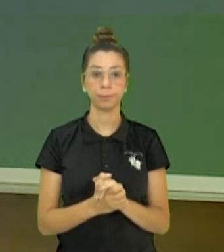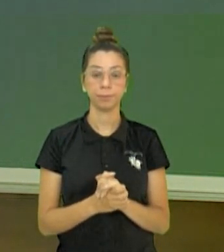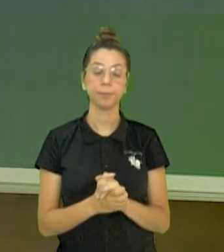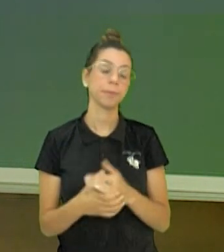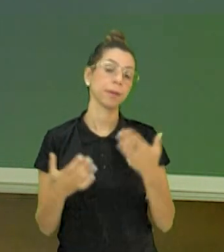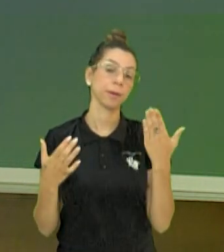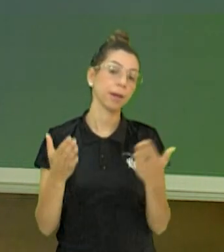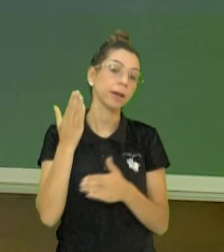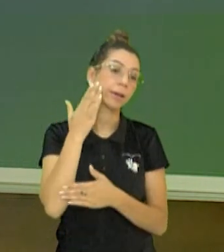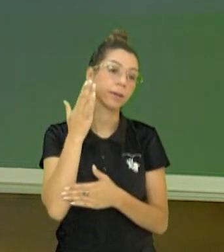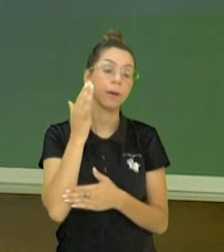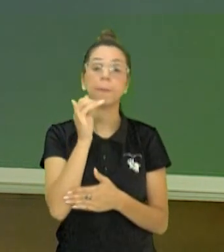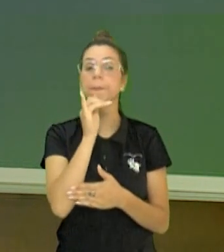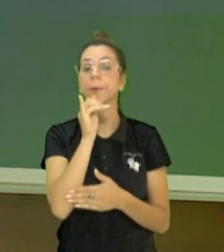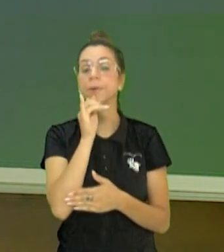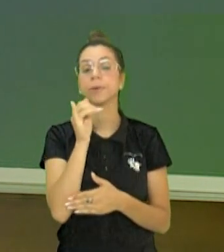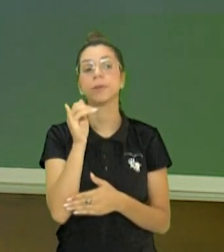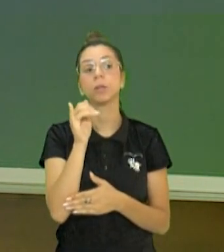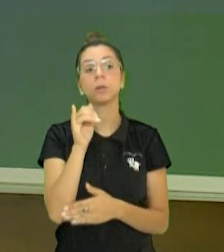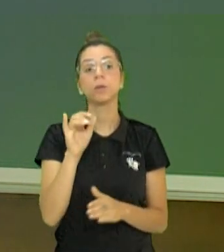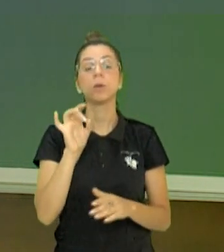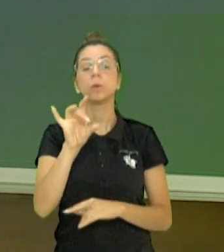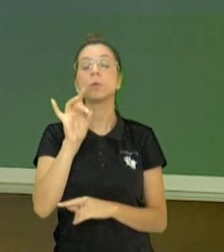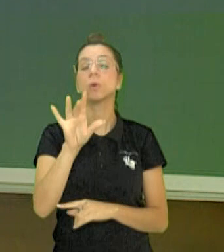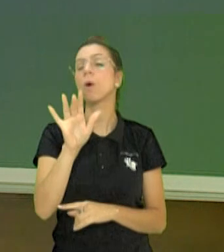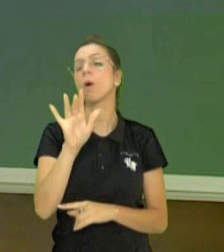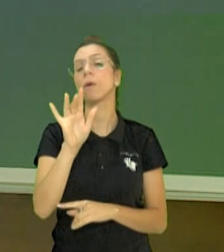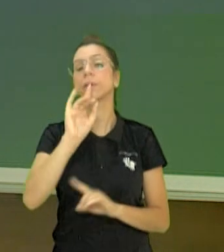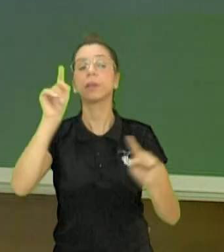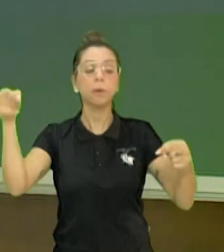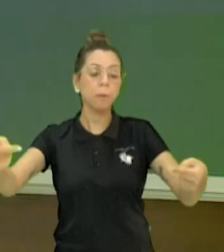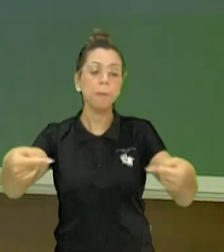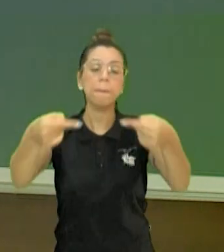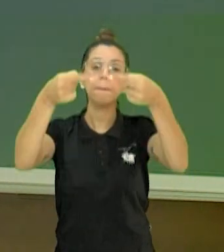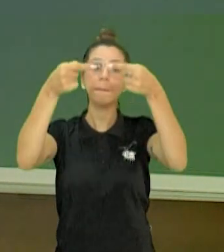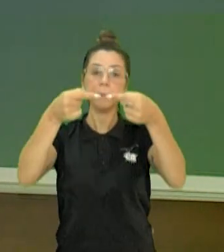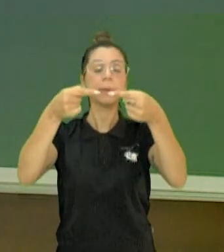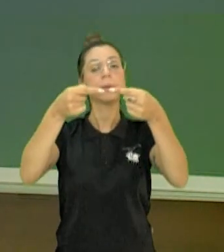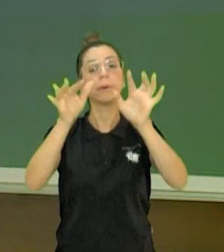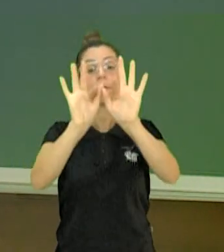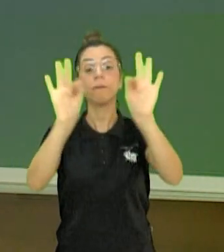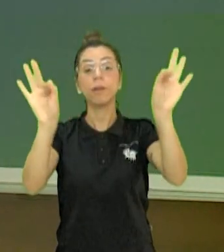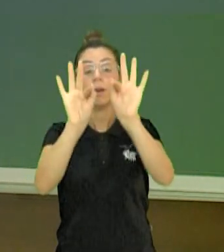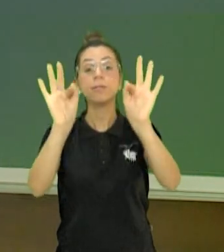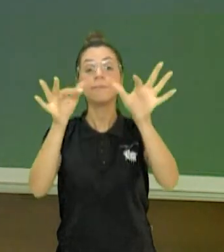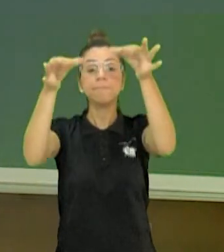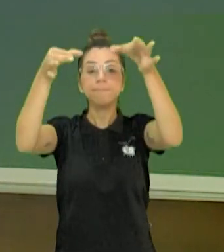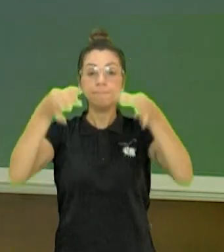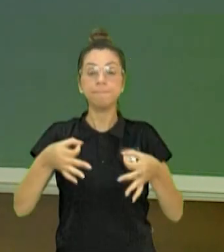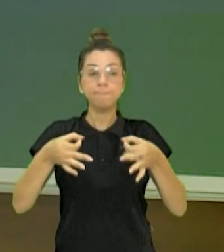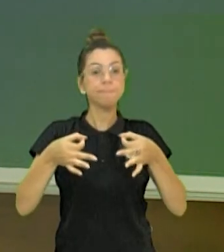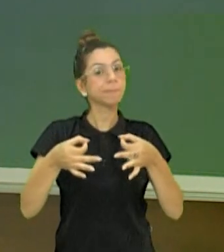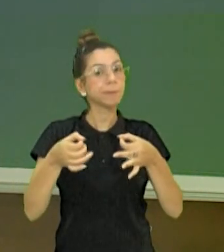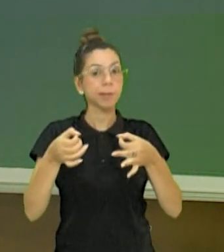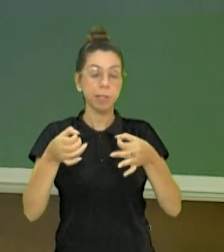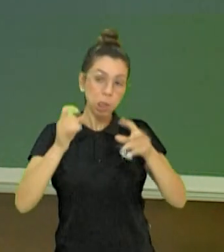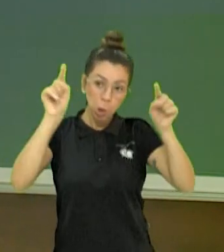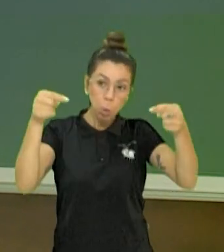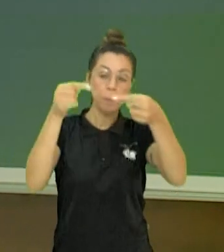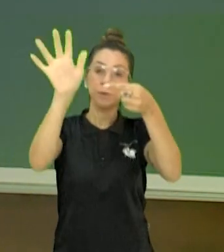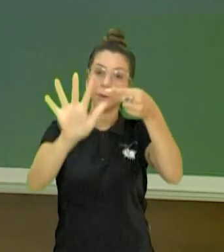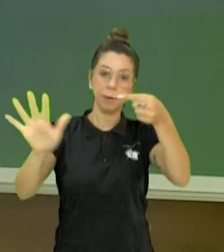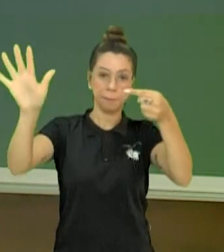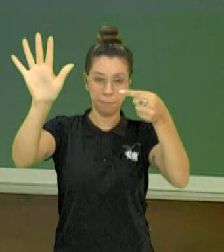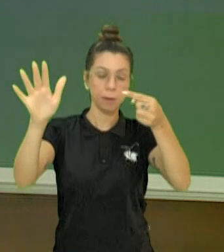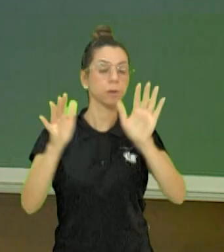Eu quero que você marque somente aqui, eu quero que você escolha somente a frase que está certa de acordo com a imagem,